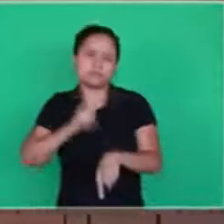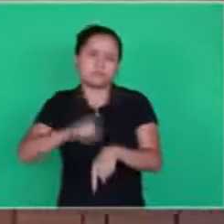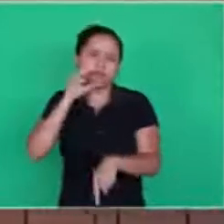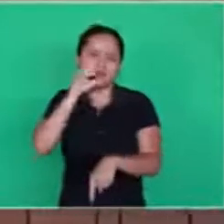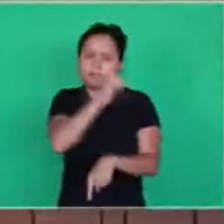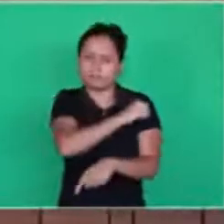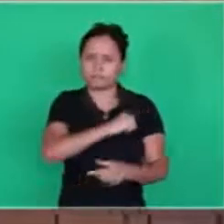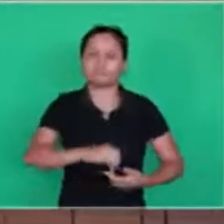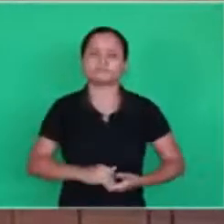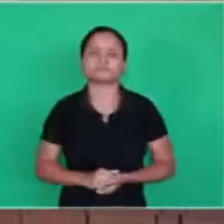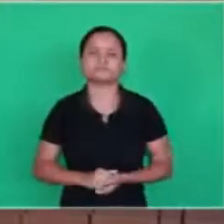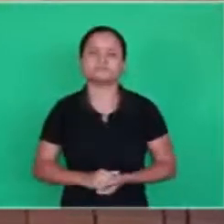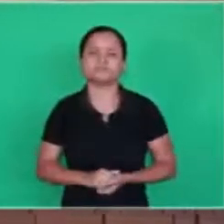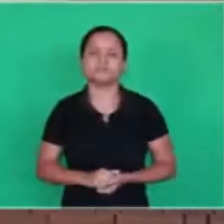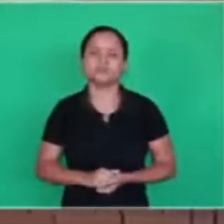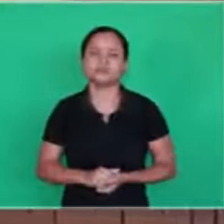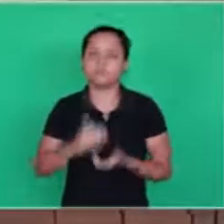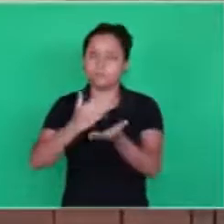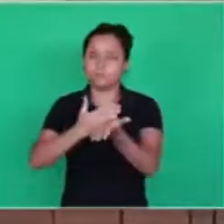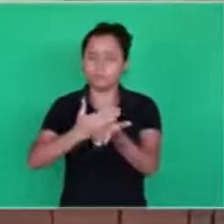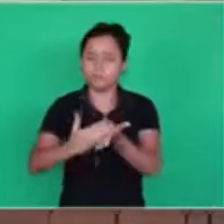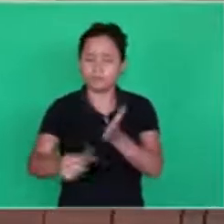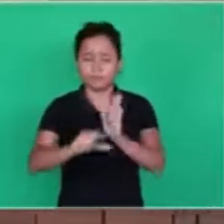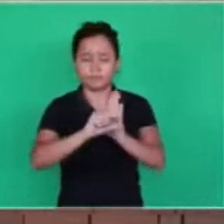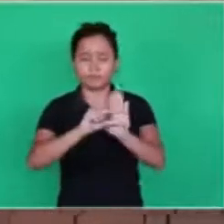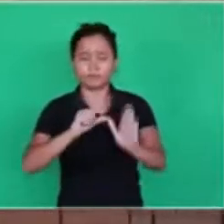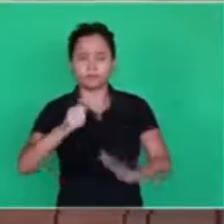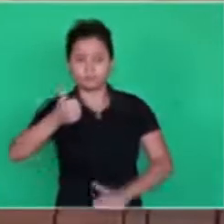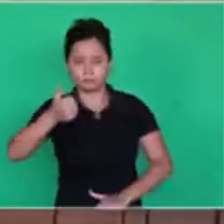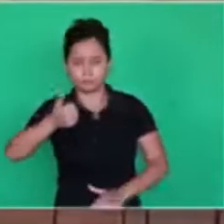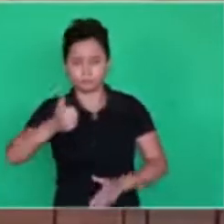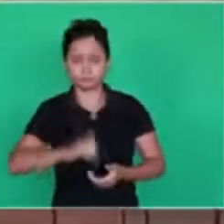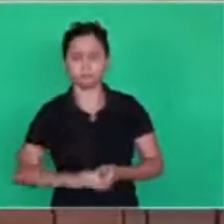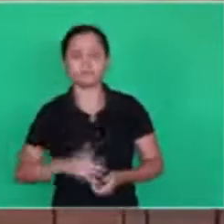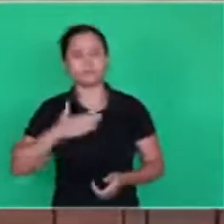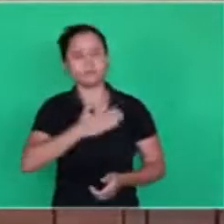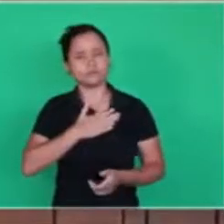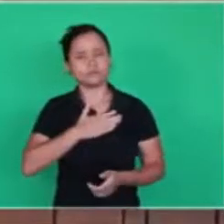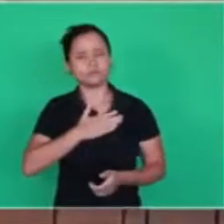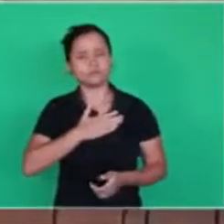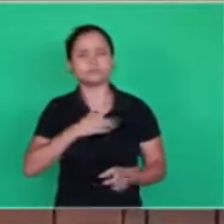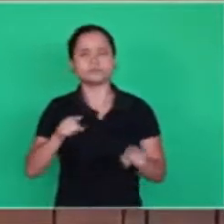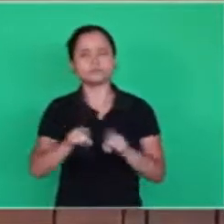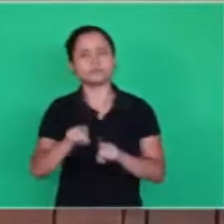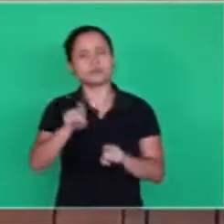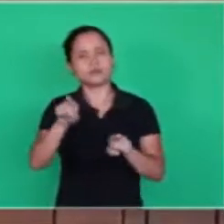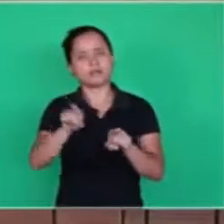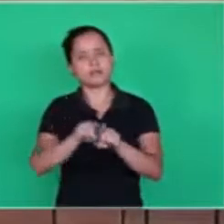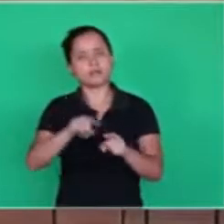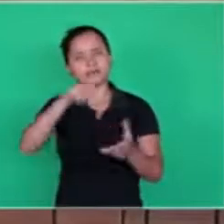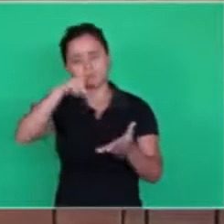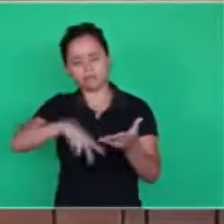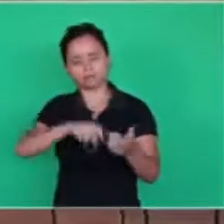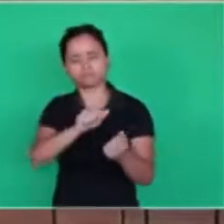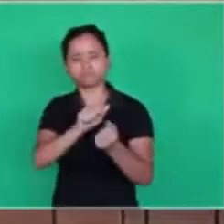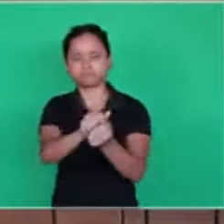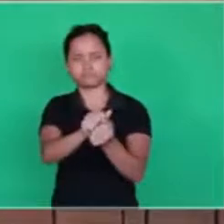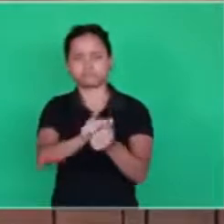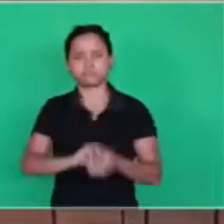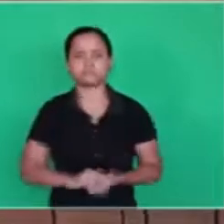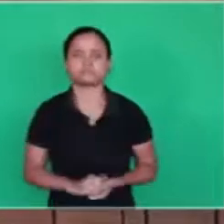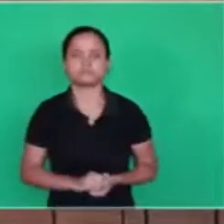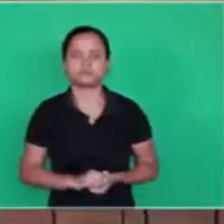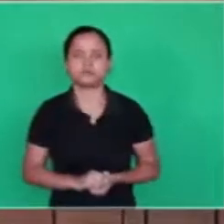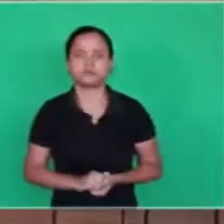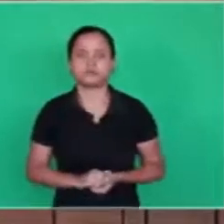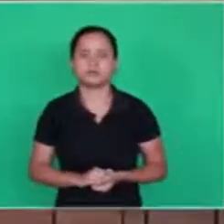aqui no primeiro versículo. Eu gostaria que os irmãos nos acompanhassem lendo conosco. Olha aqui, a vida no verbo. O